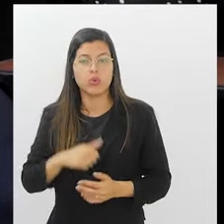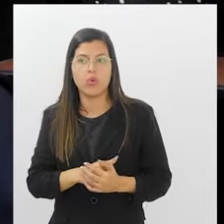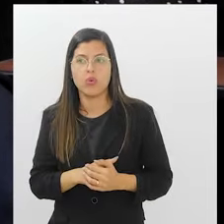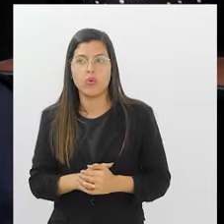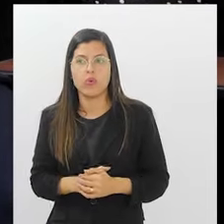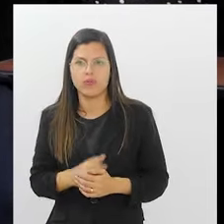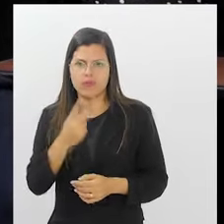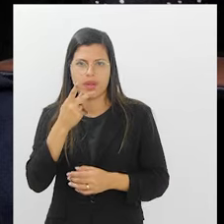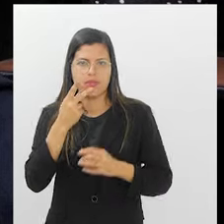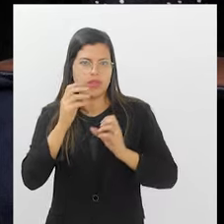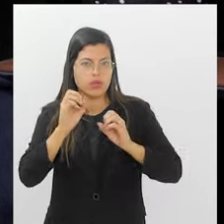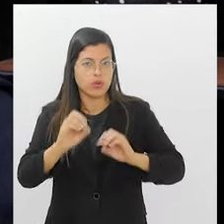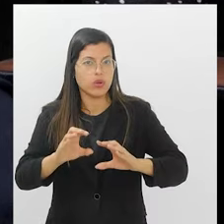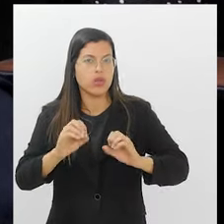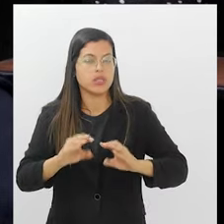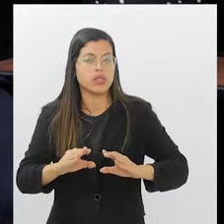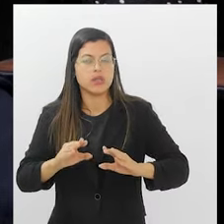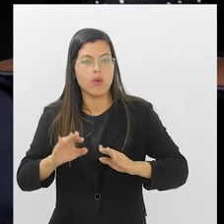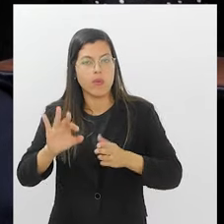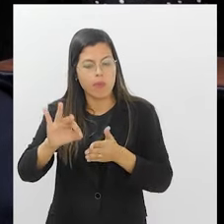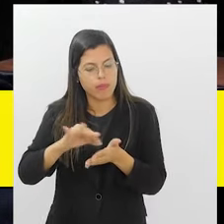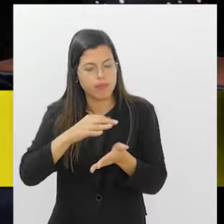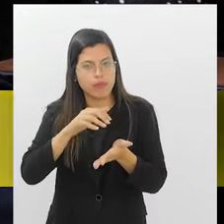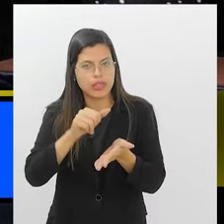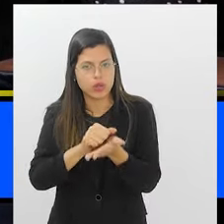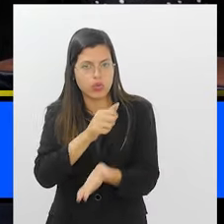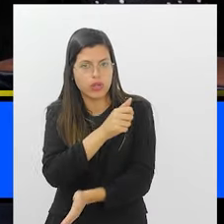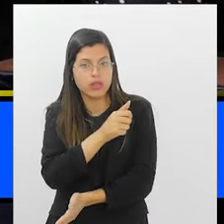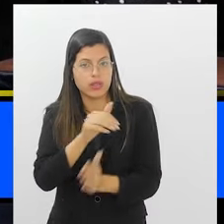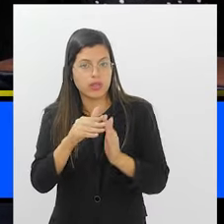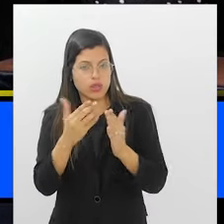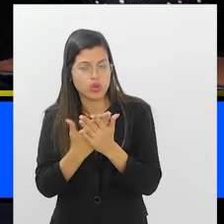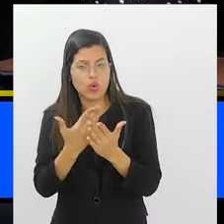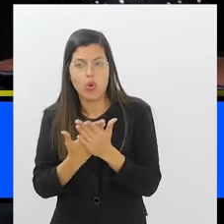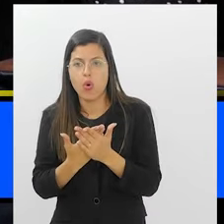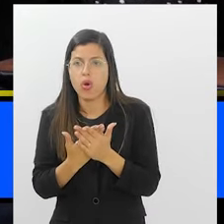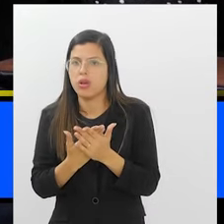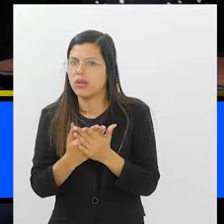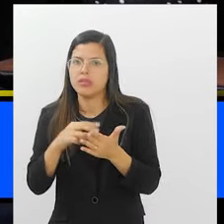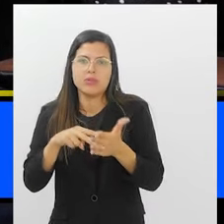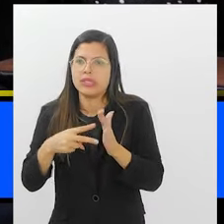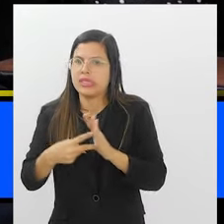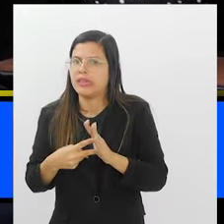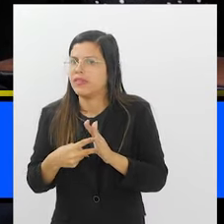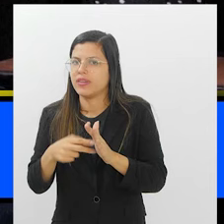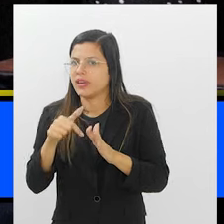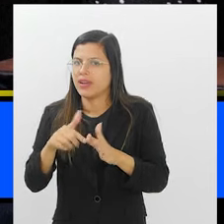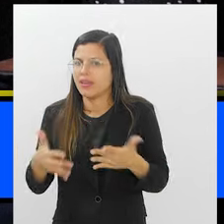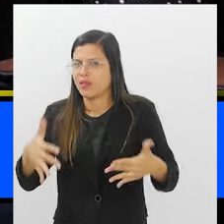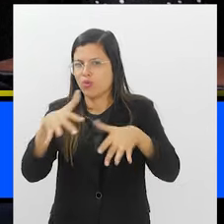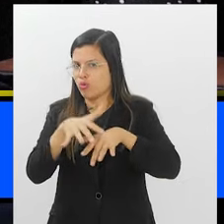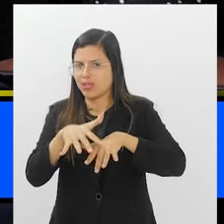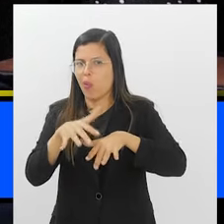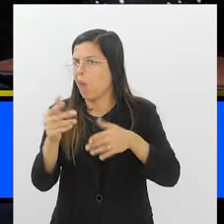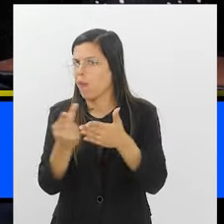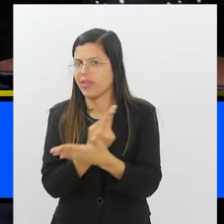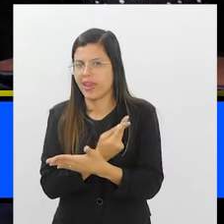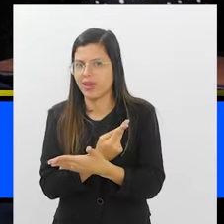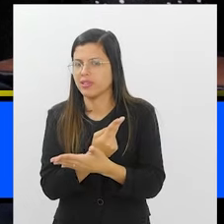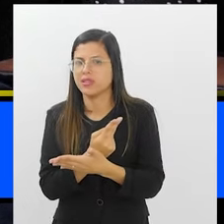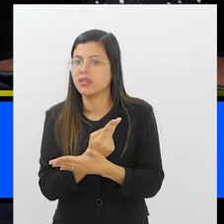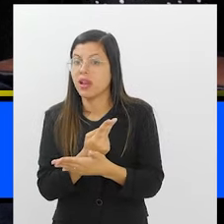estar... Vamos falar da educação. Estar matriculada numa escola não quer dizer que ela está inclusa. Exatamente. Tá? Para ela estar